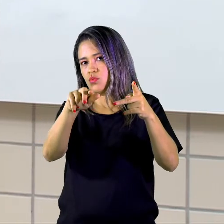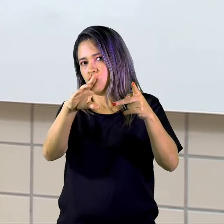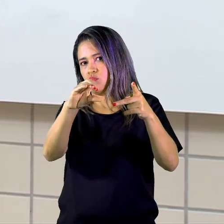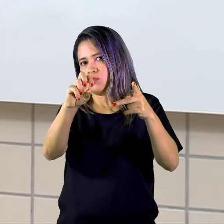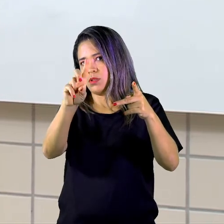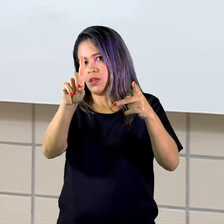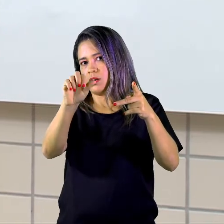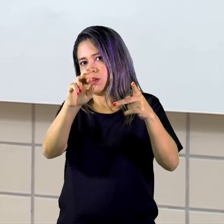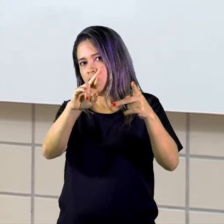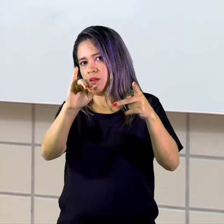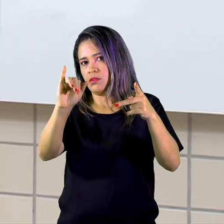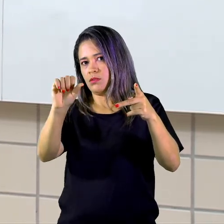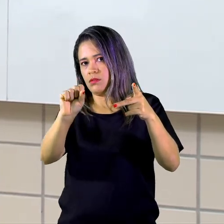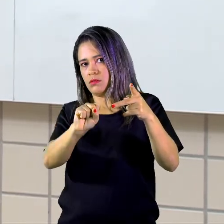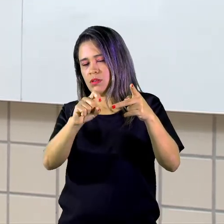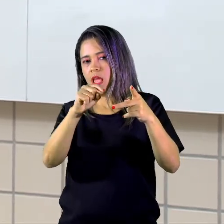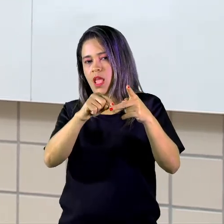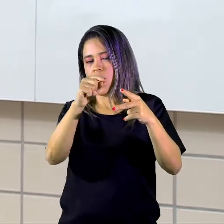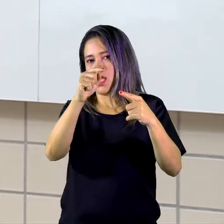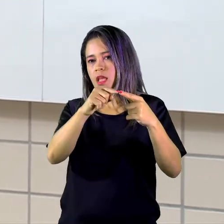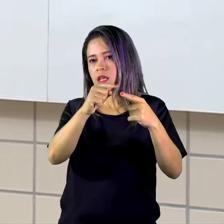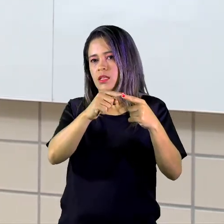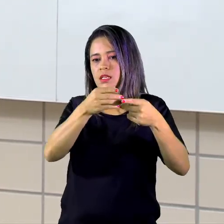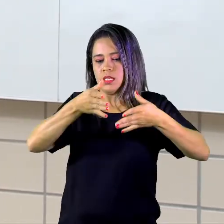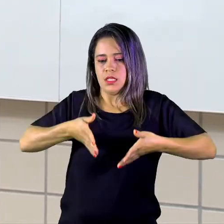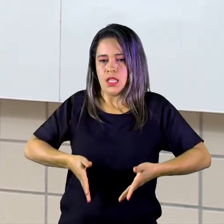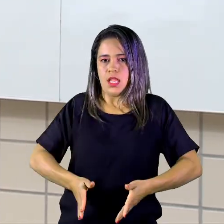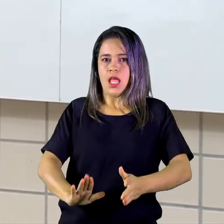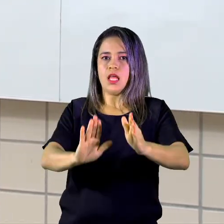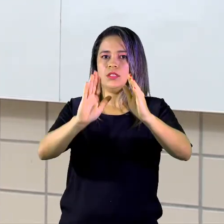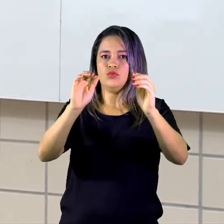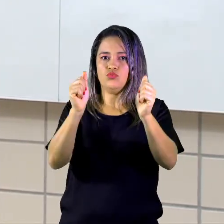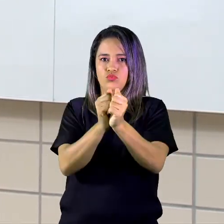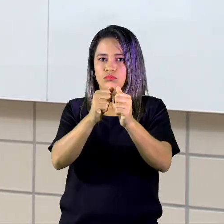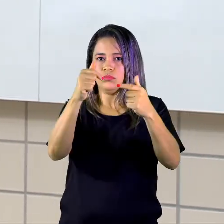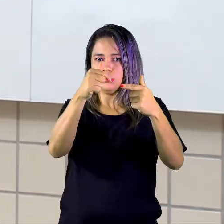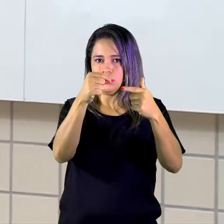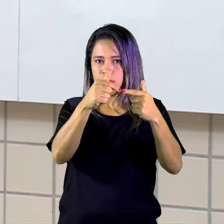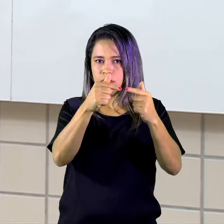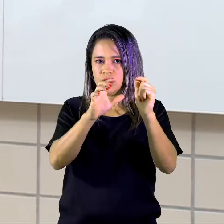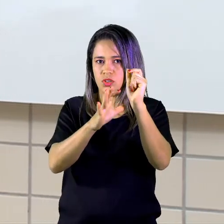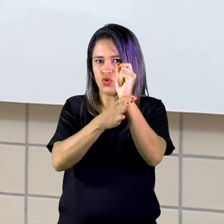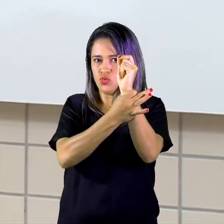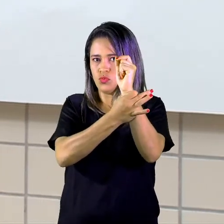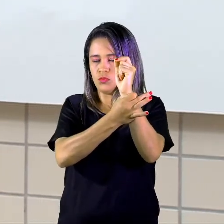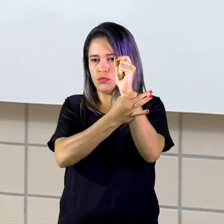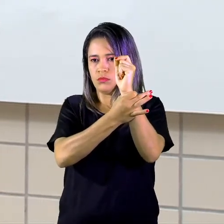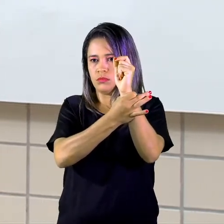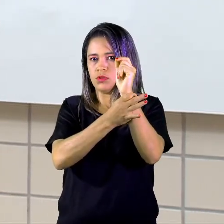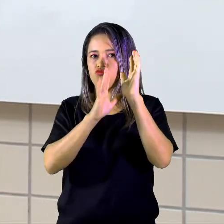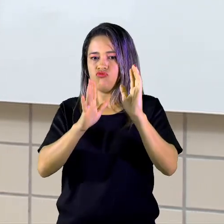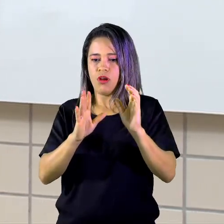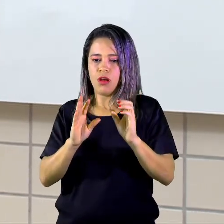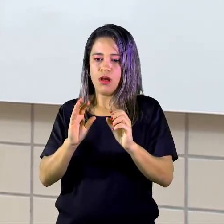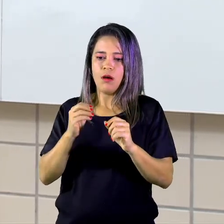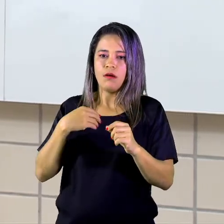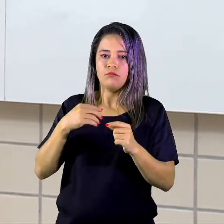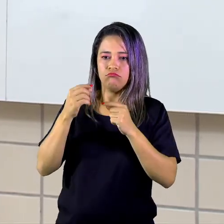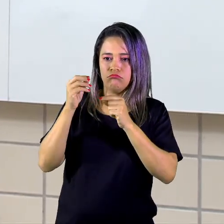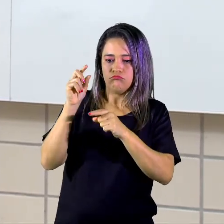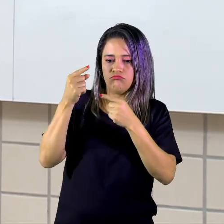ou inato. São aqueles que nós nascemos com ele, que nosso corpo já nasce preparado para se